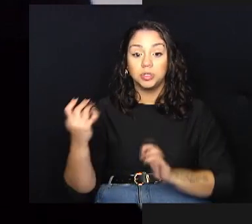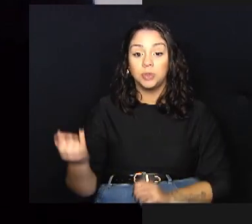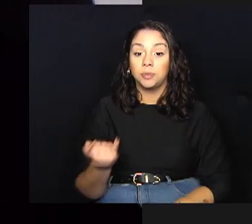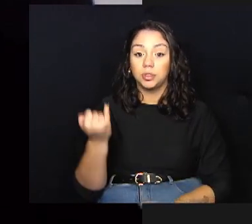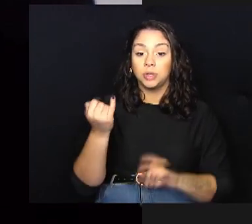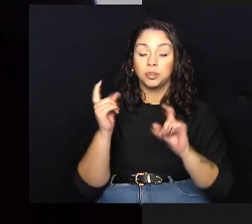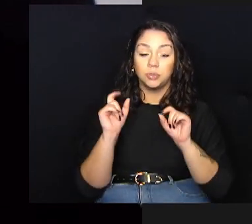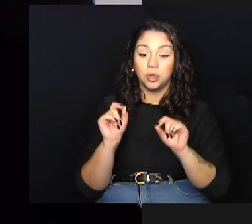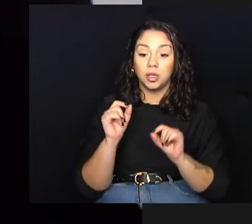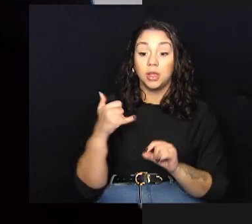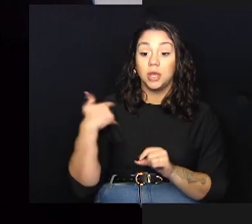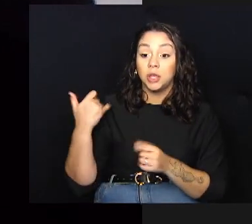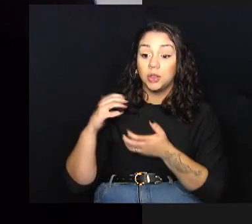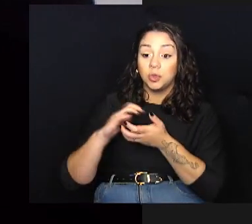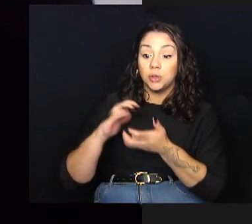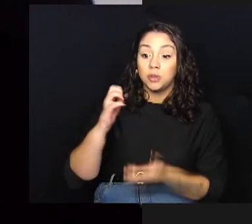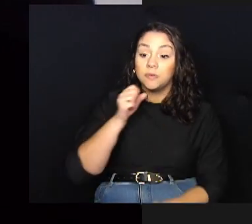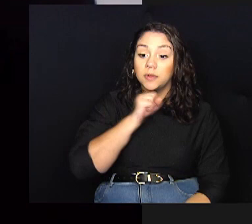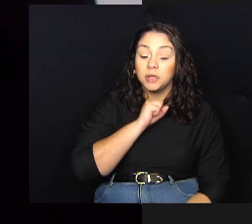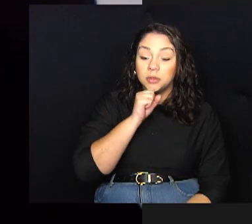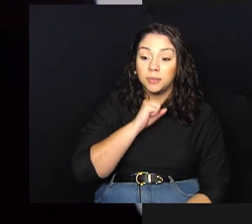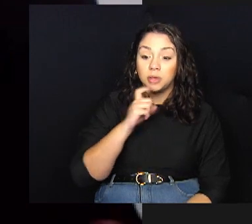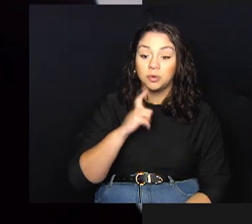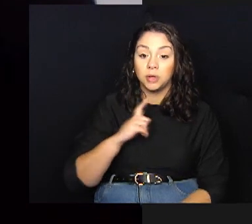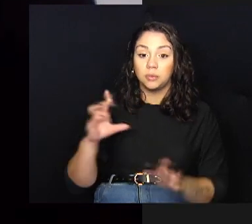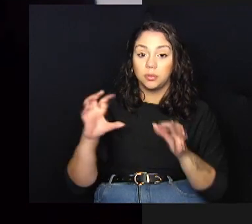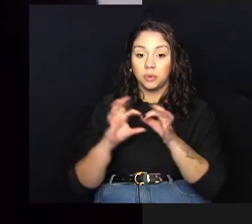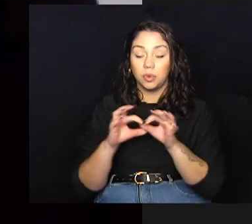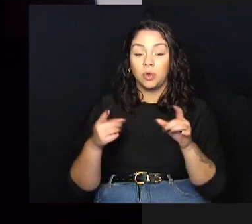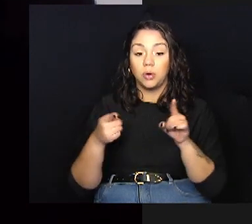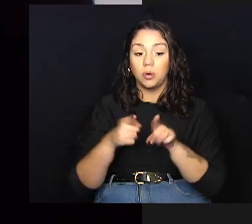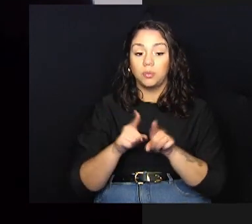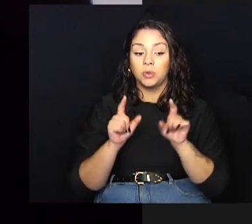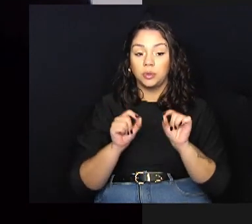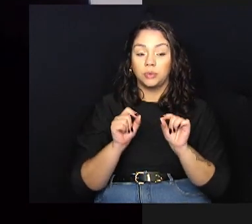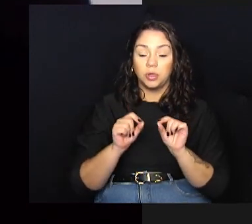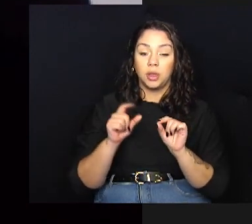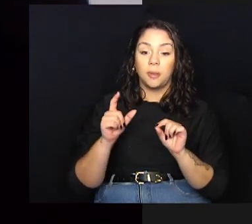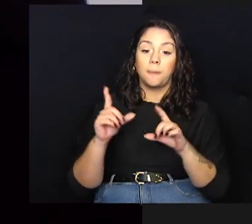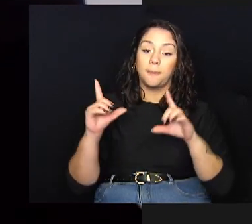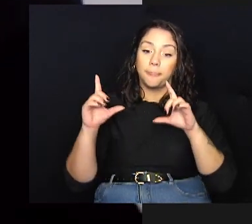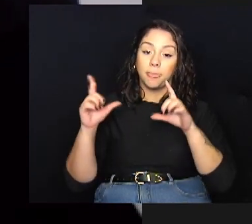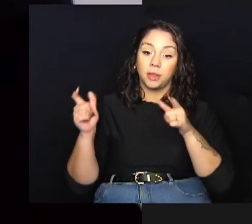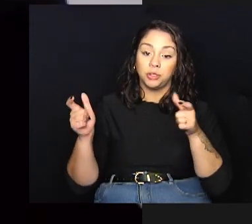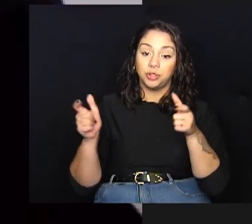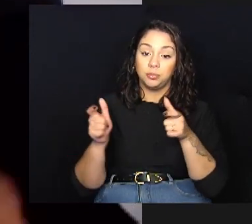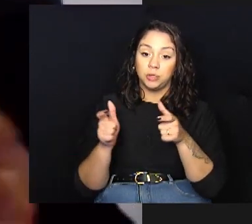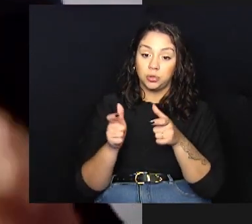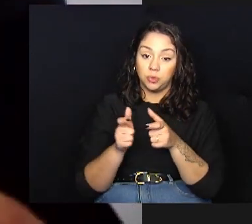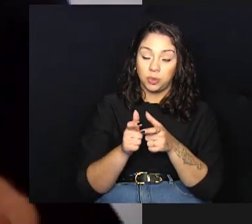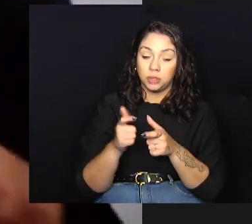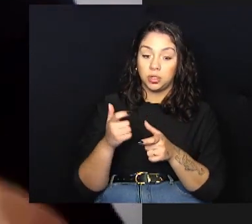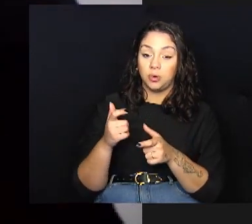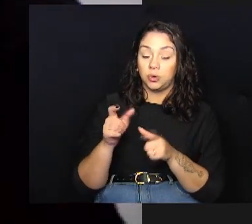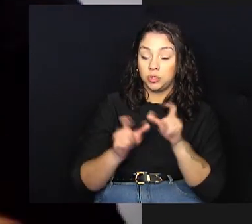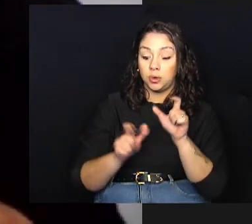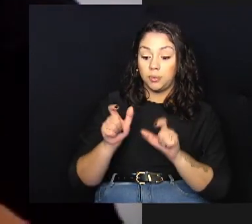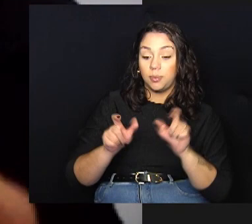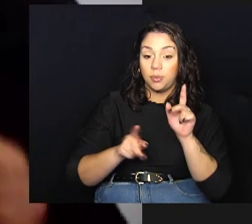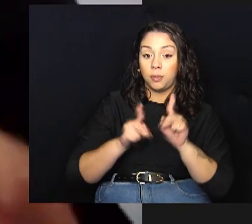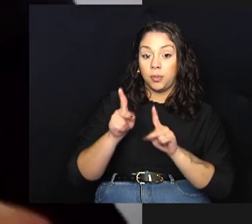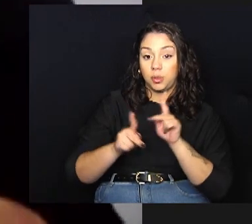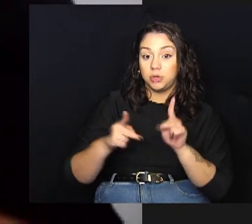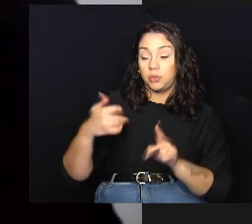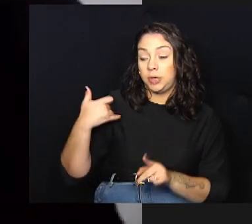envelhecimento ele tá associado né a uma diminuição da população e idade ativa uma diminuição daquela população